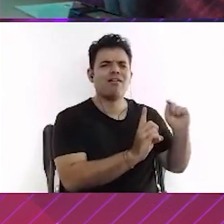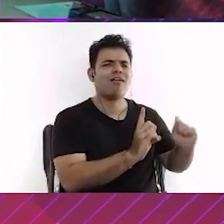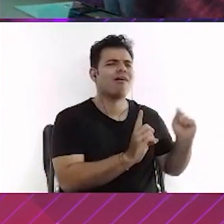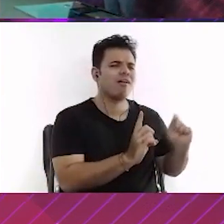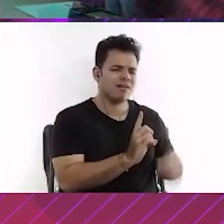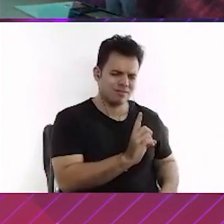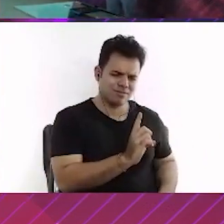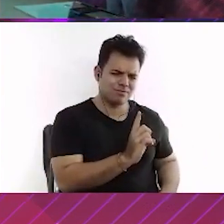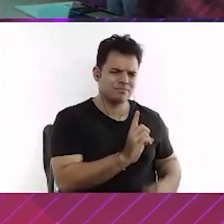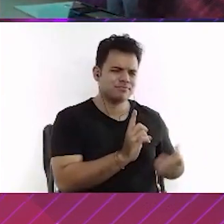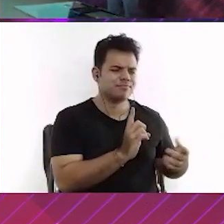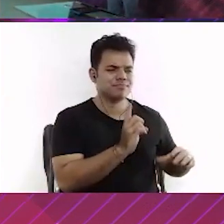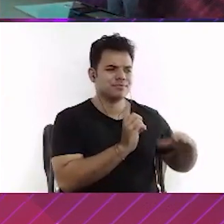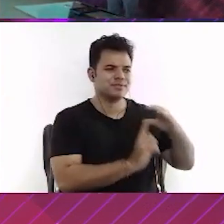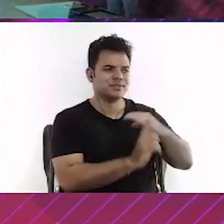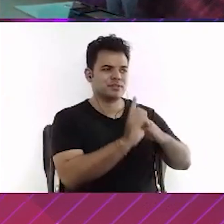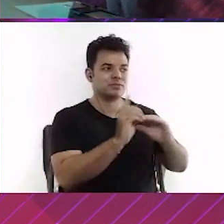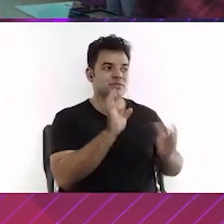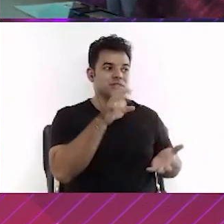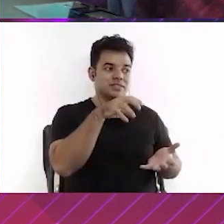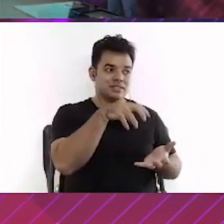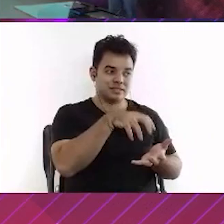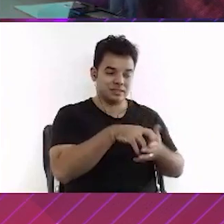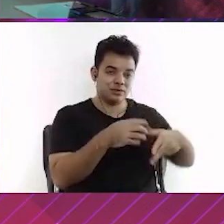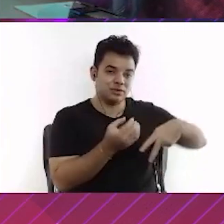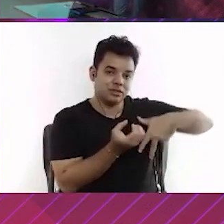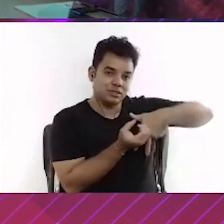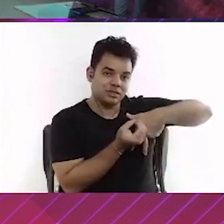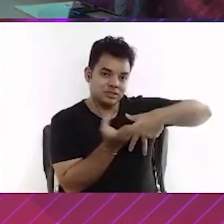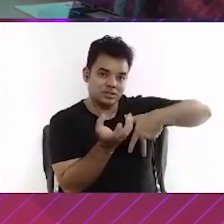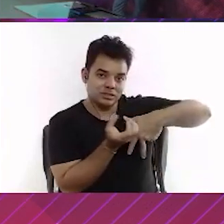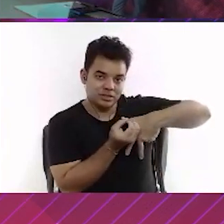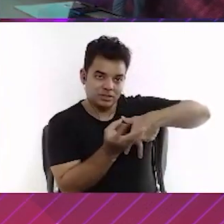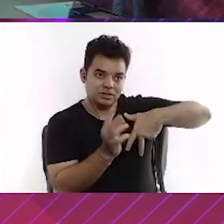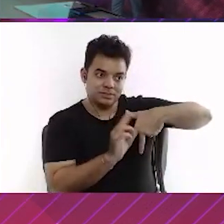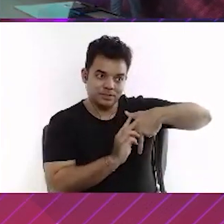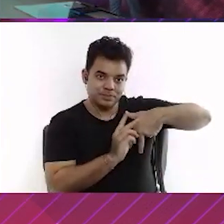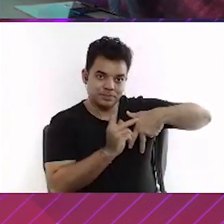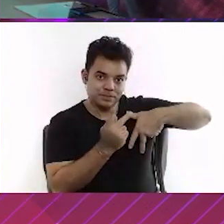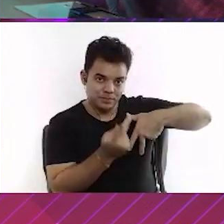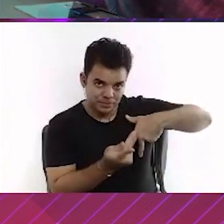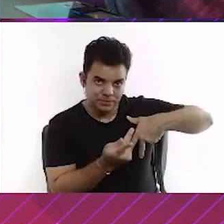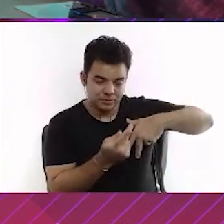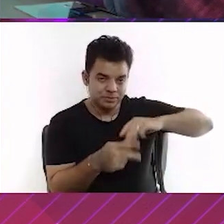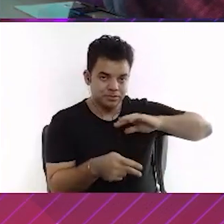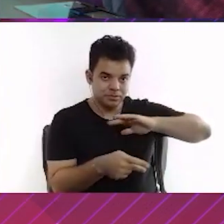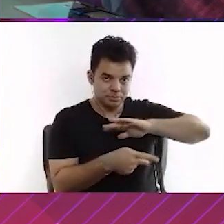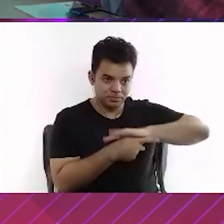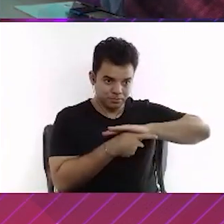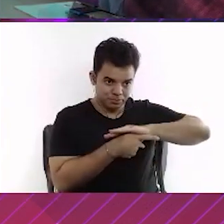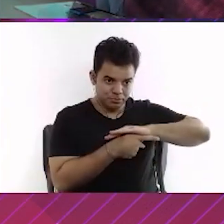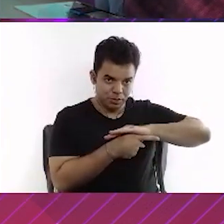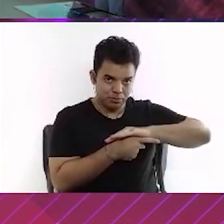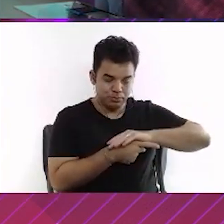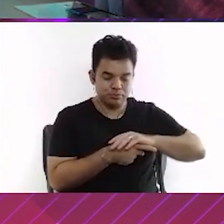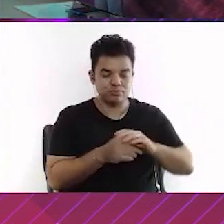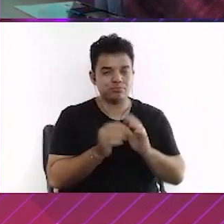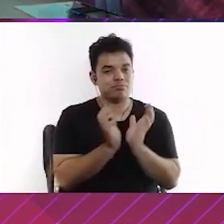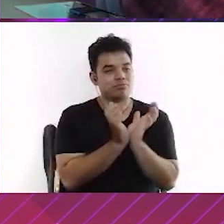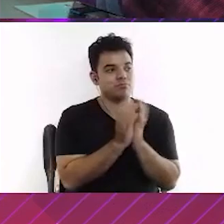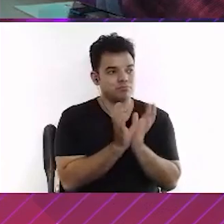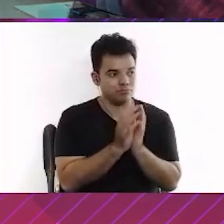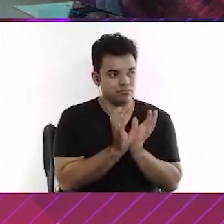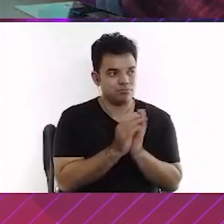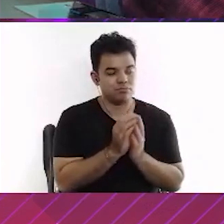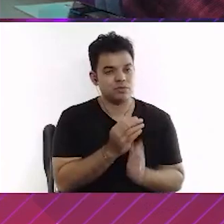contexto? Nosso cliente foi a Central de Transplantes de Pernambuco. Isso daqui é um órgão vinculado à Secretaria de Saúde do